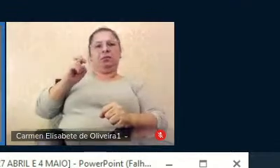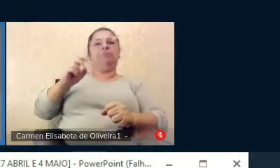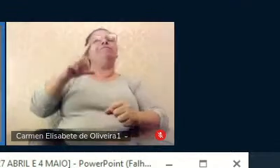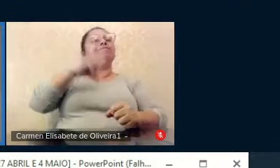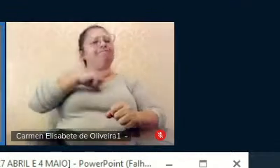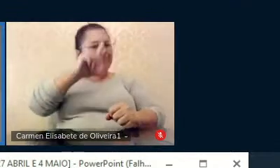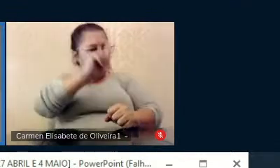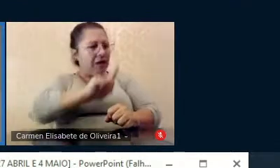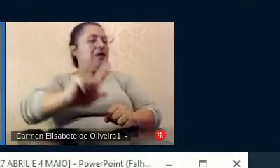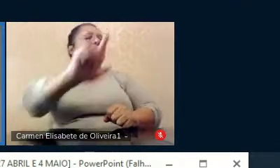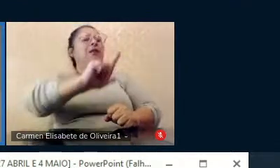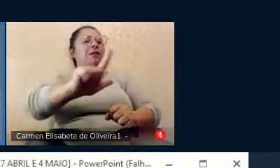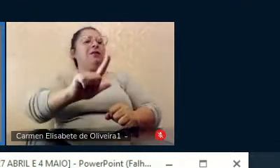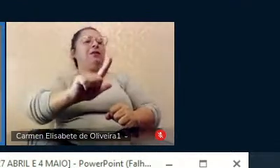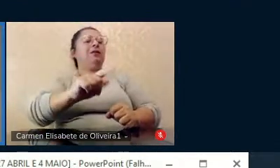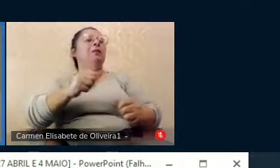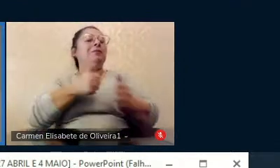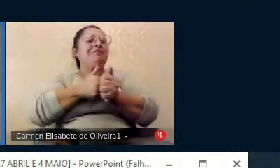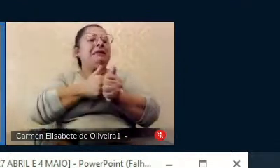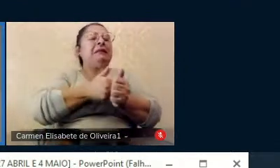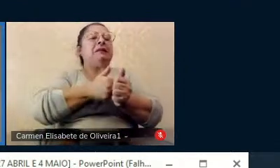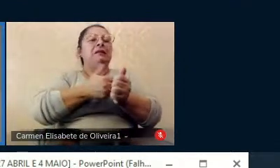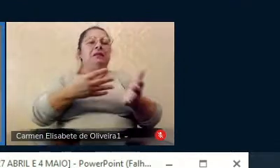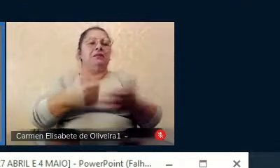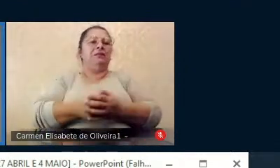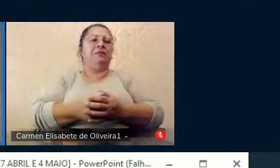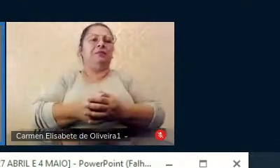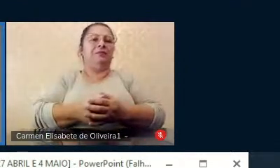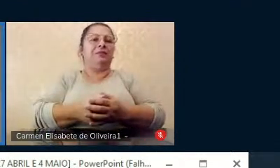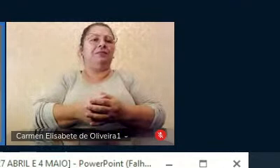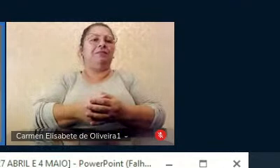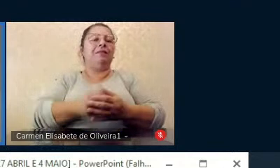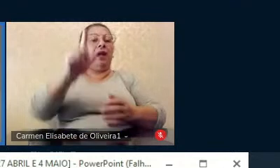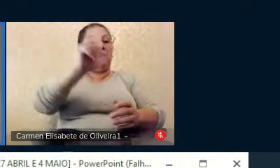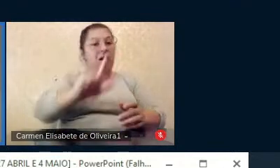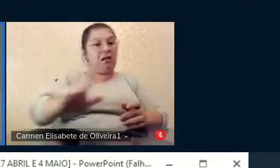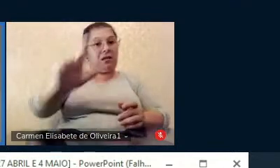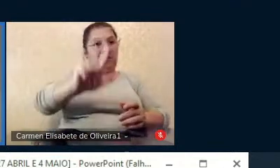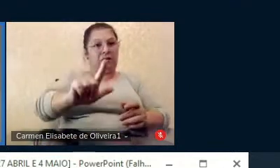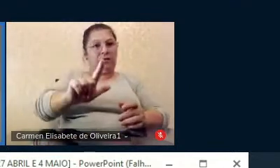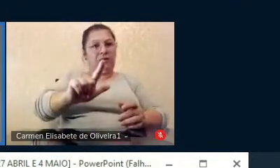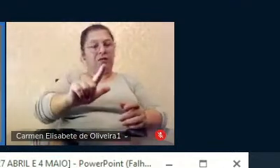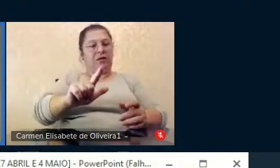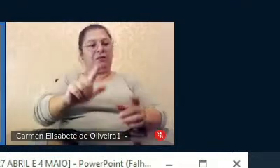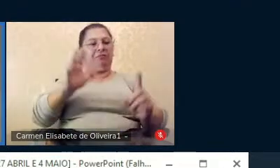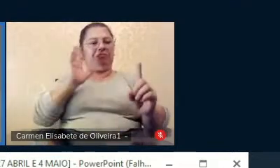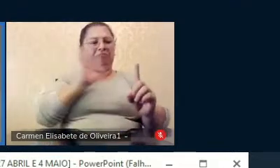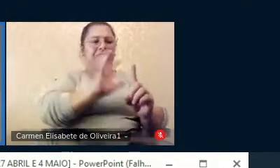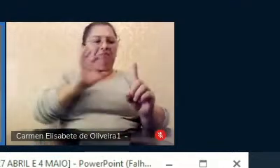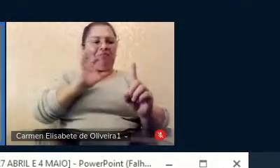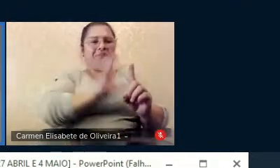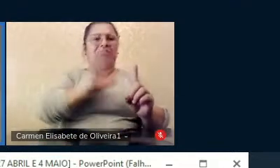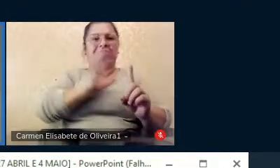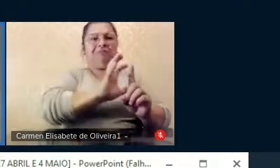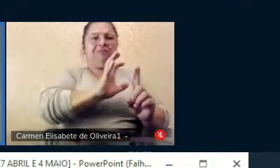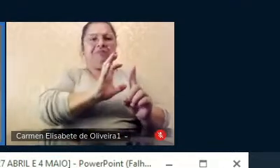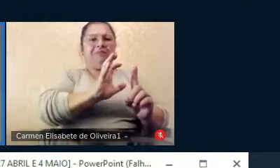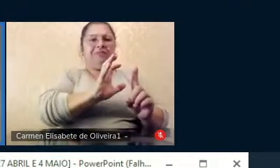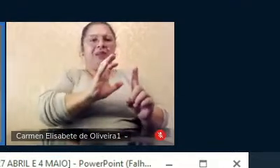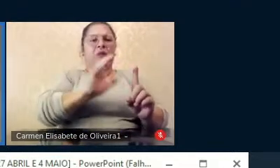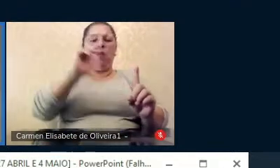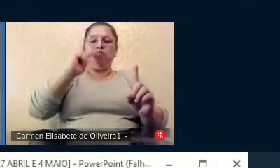também existe uma literatura perseguida. A literatura perseguida é de um